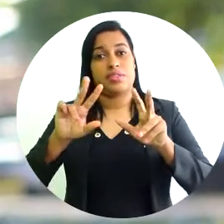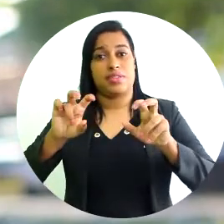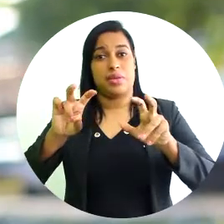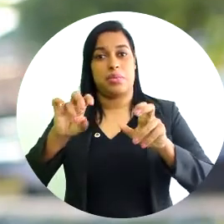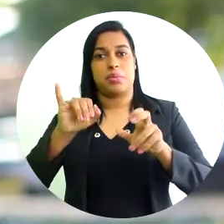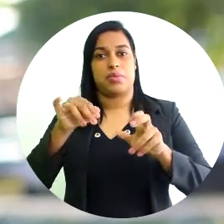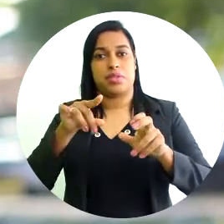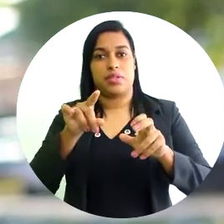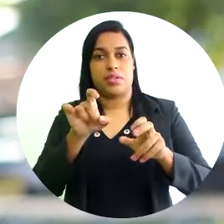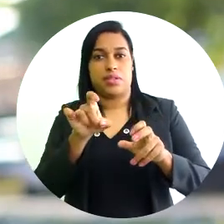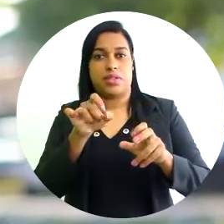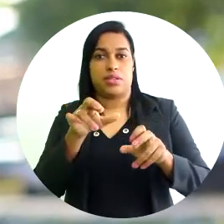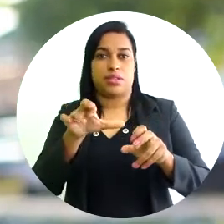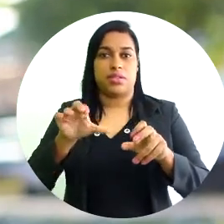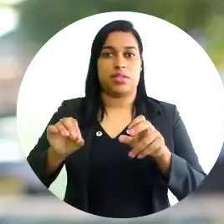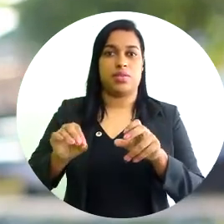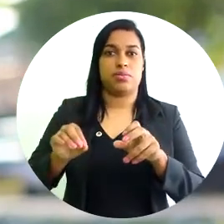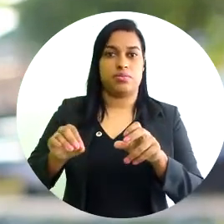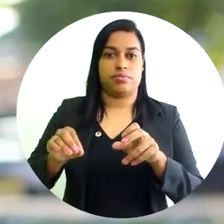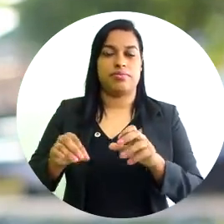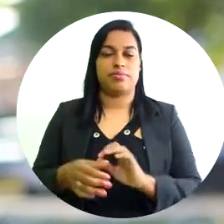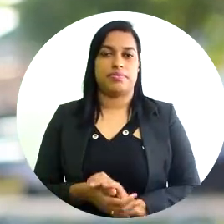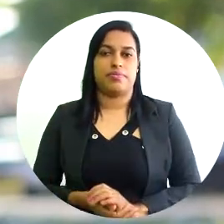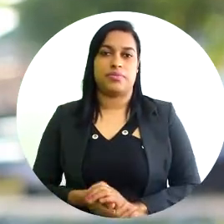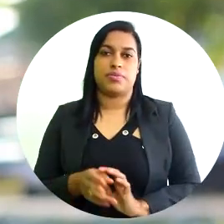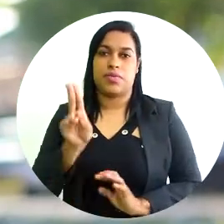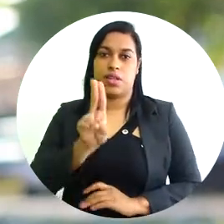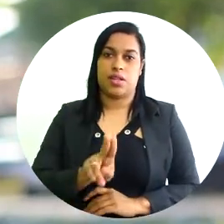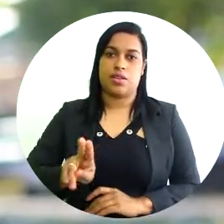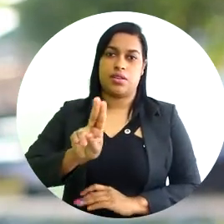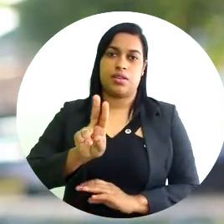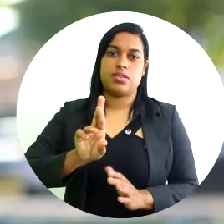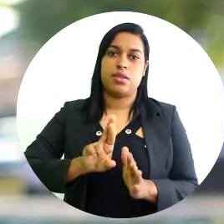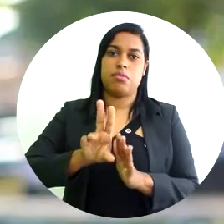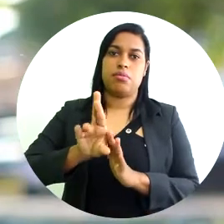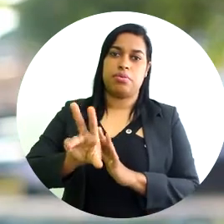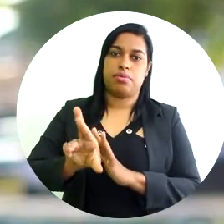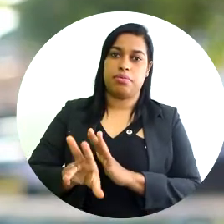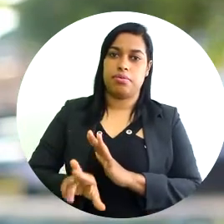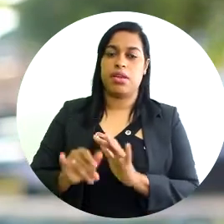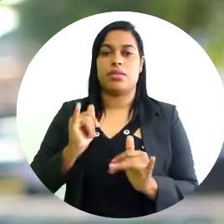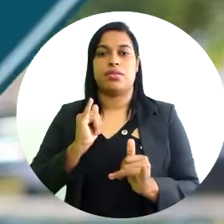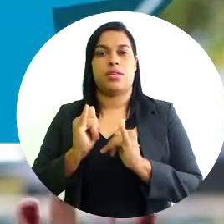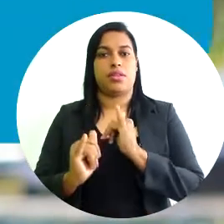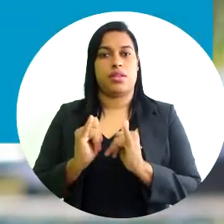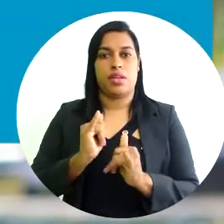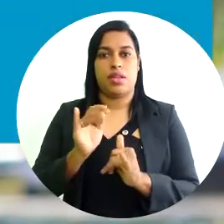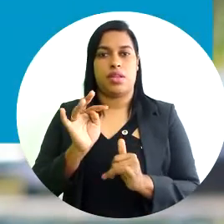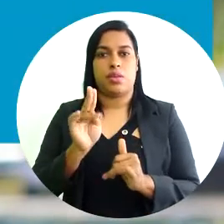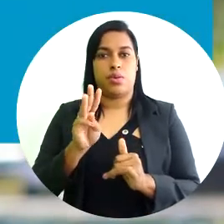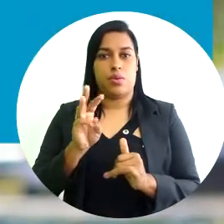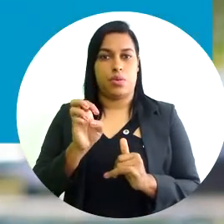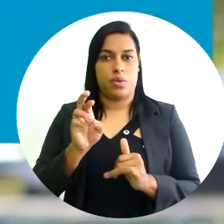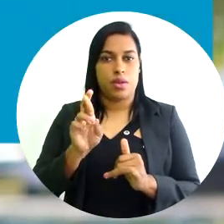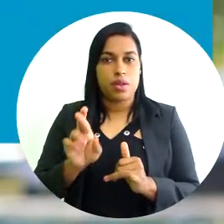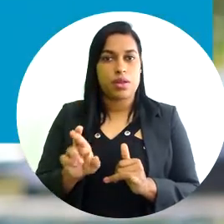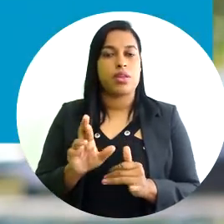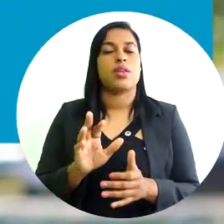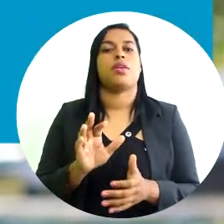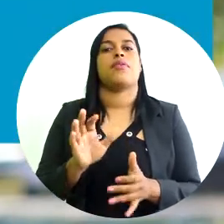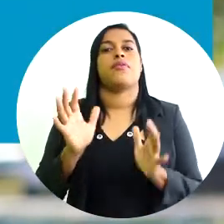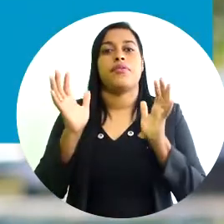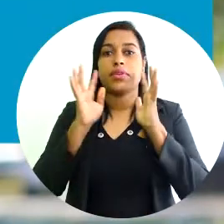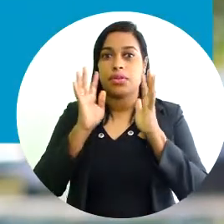quando utiliza uma hashtag na rede social. Então a gente utiliza em diversas situações da internet. A gente tem o Twitter, o